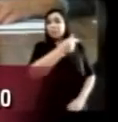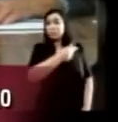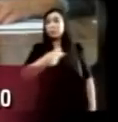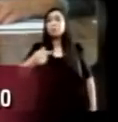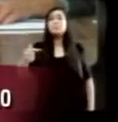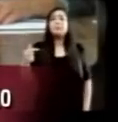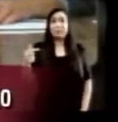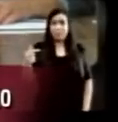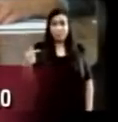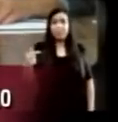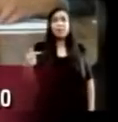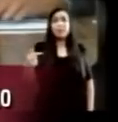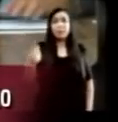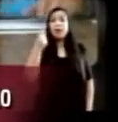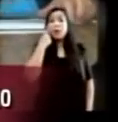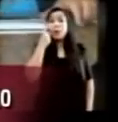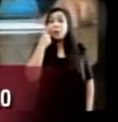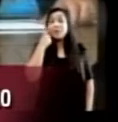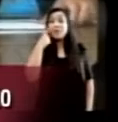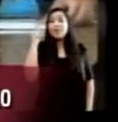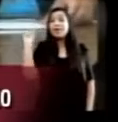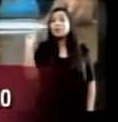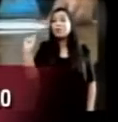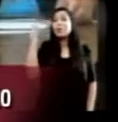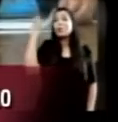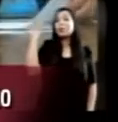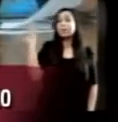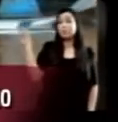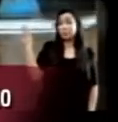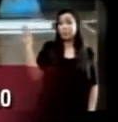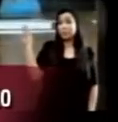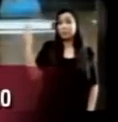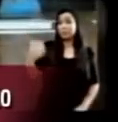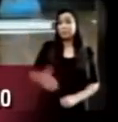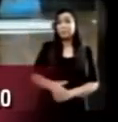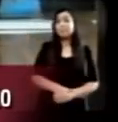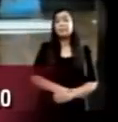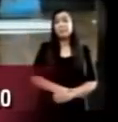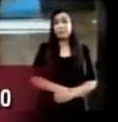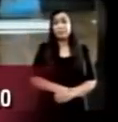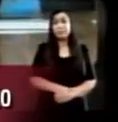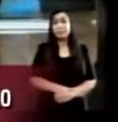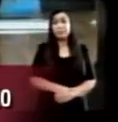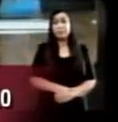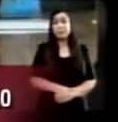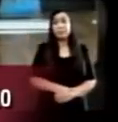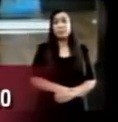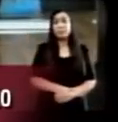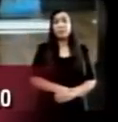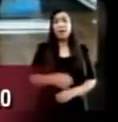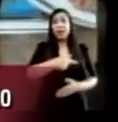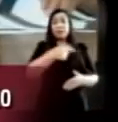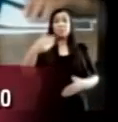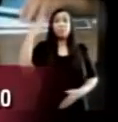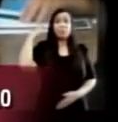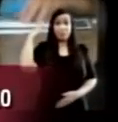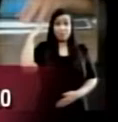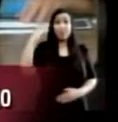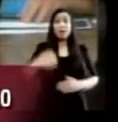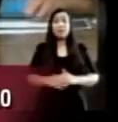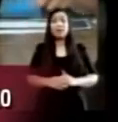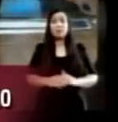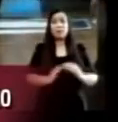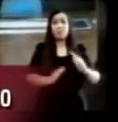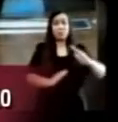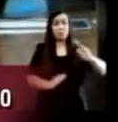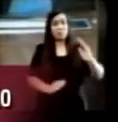semana, pessoal, dá uma olhada o que está acontecendo com a nossa curva. Eu disse a semana passada que aquela